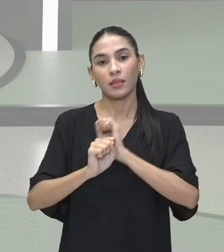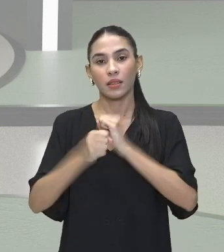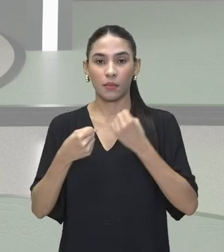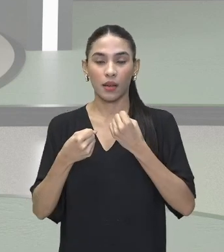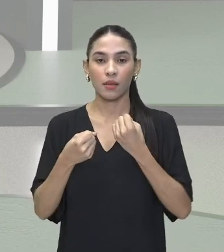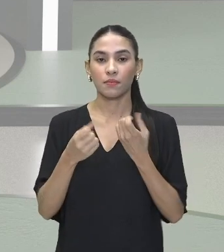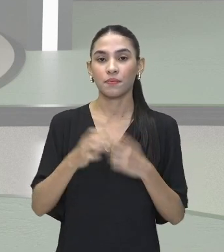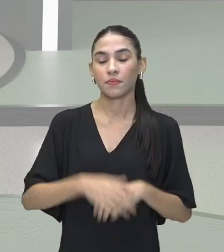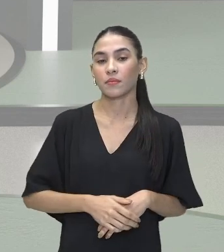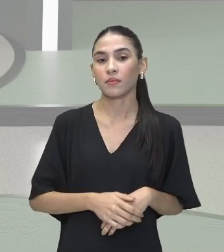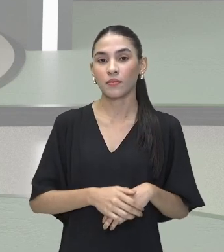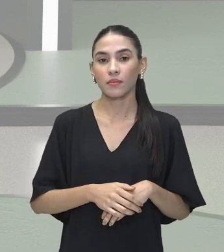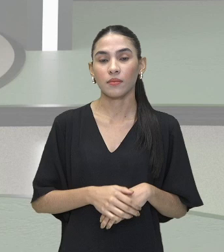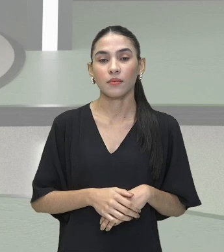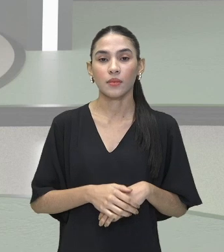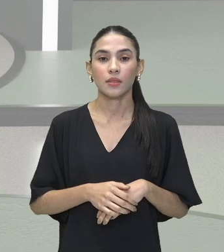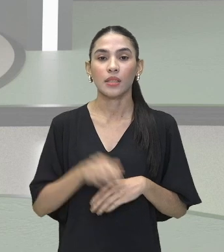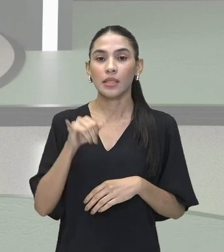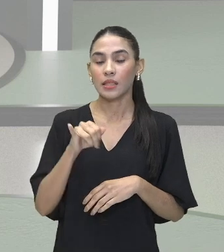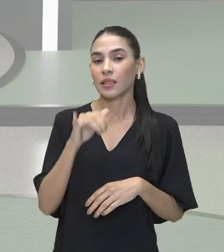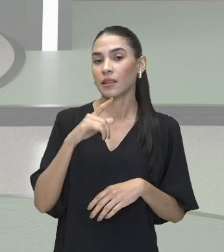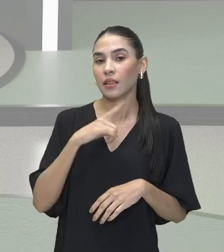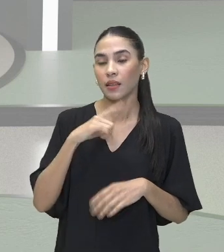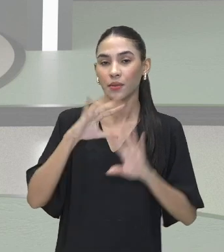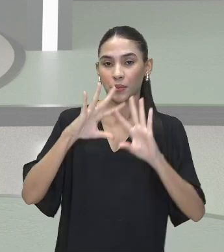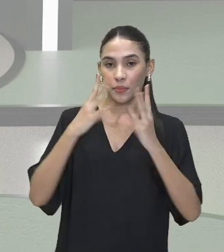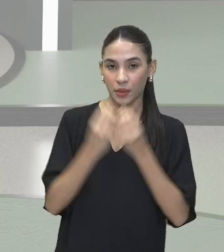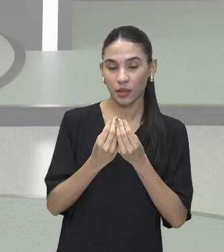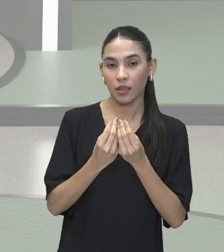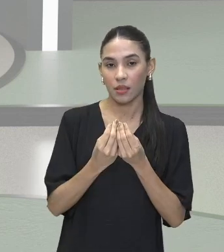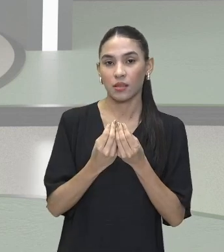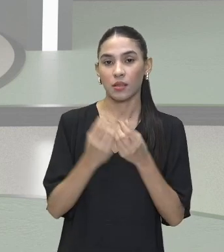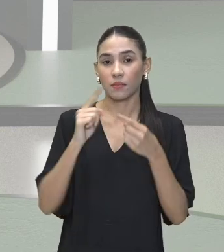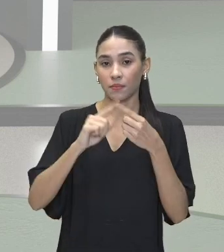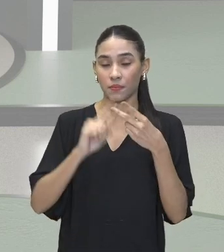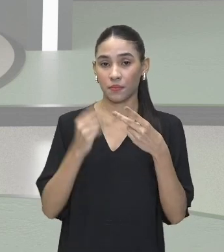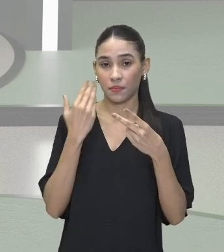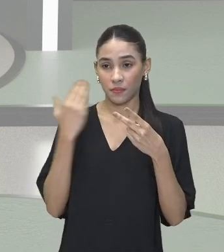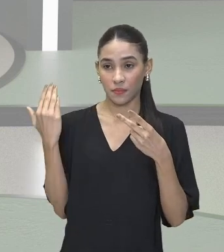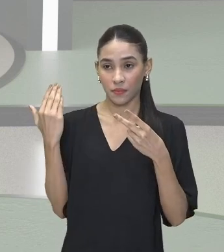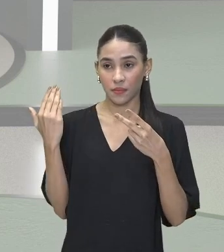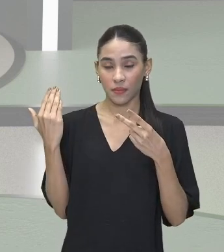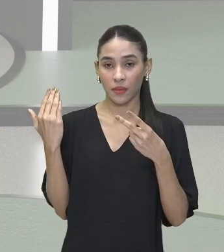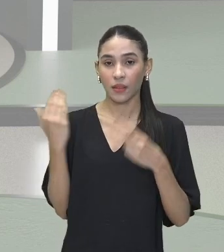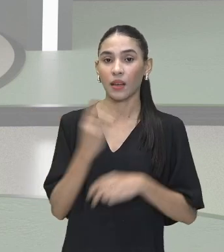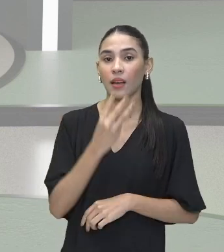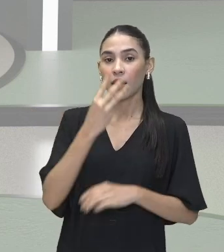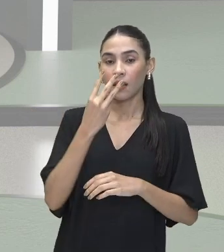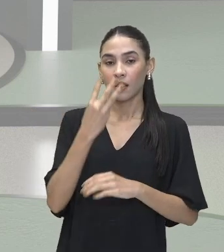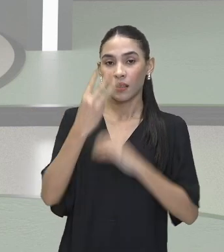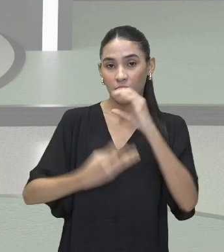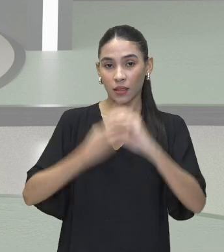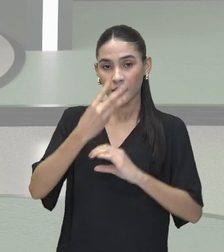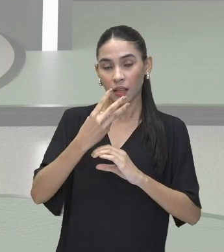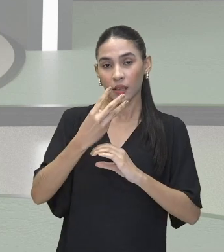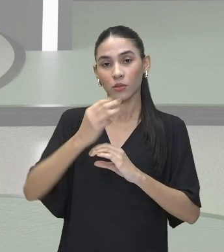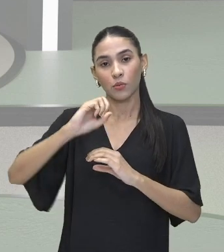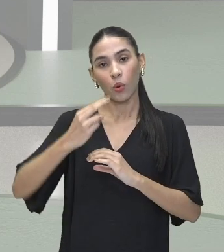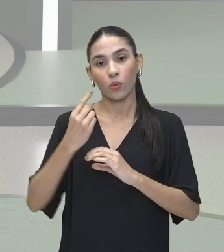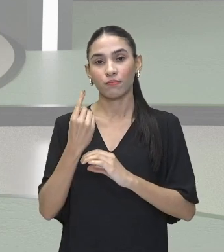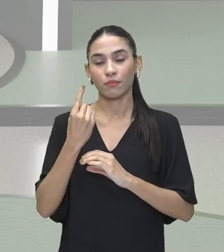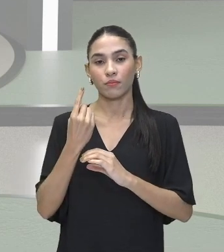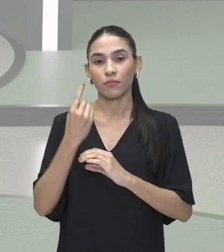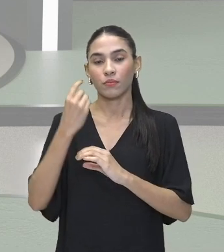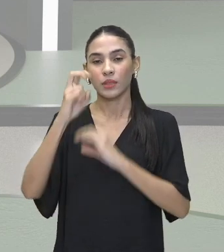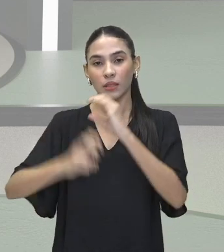quando se tem um composto, um ciclano, um cicleno com 3 carbonos e um com 5,